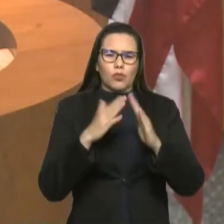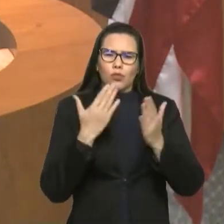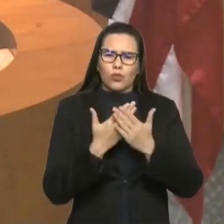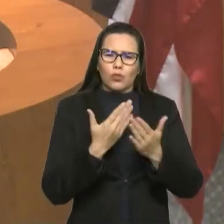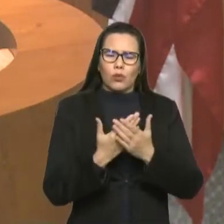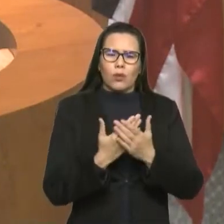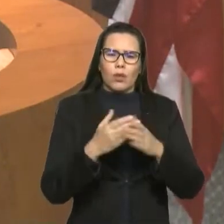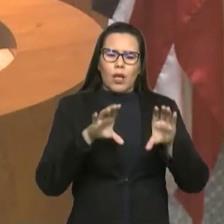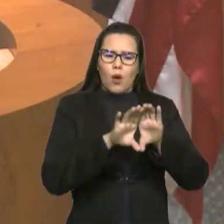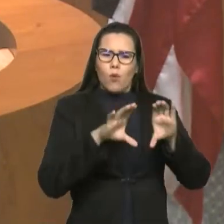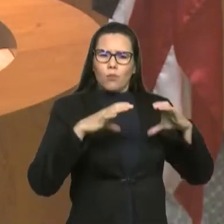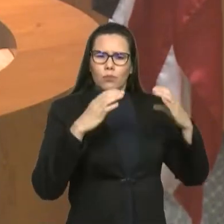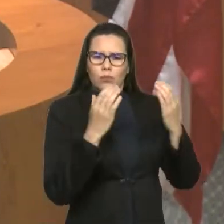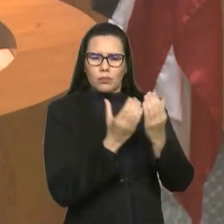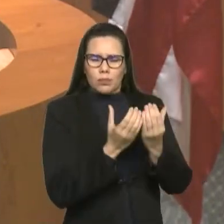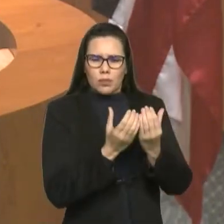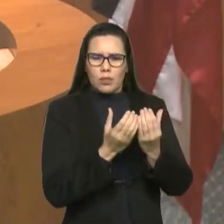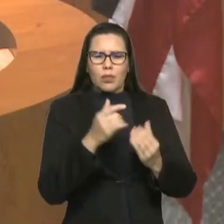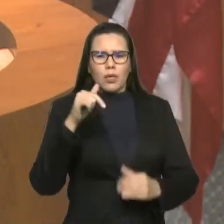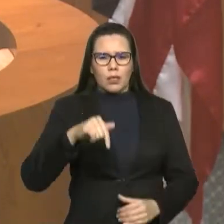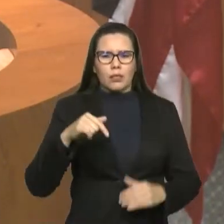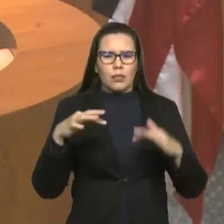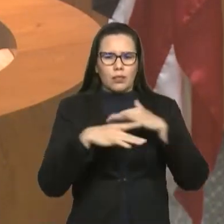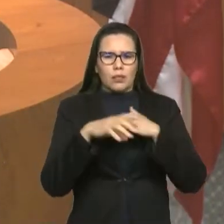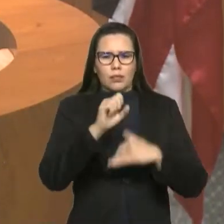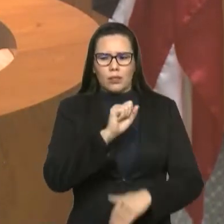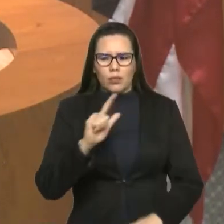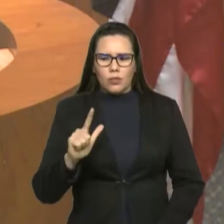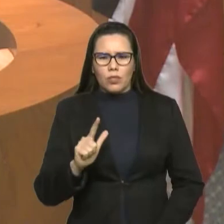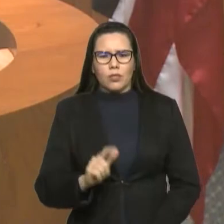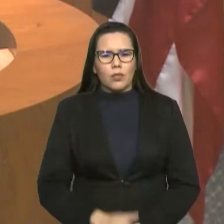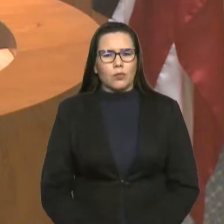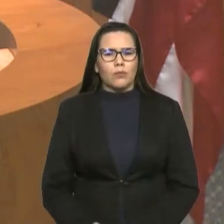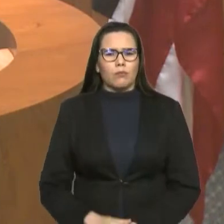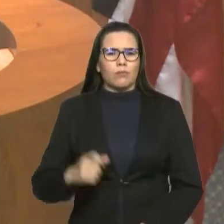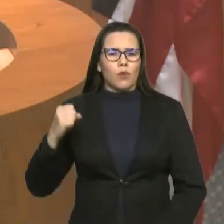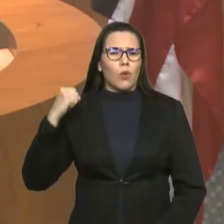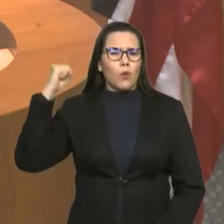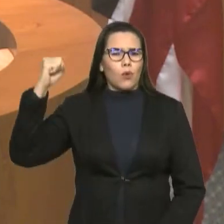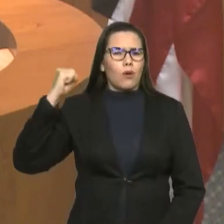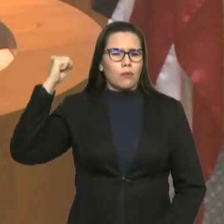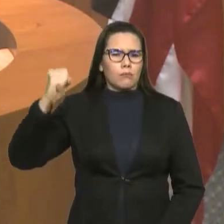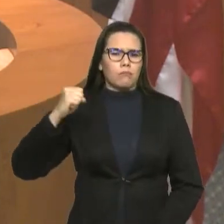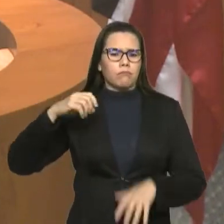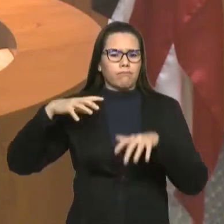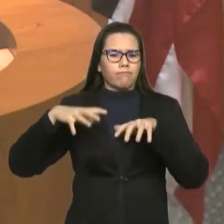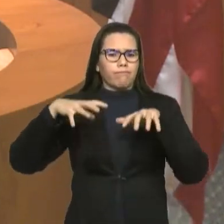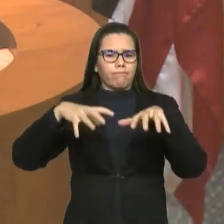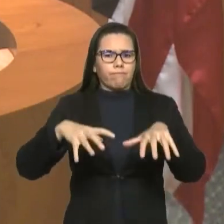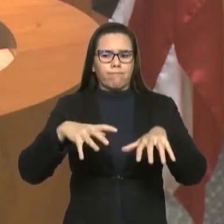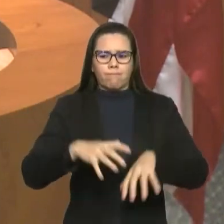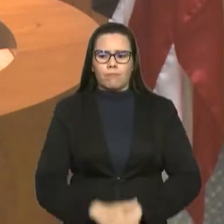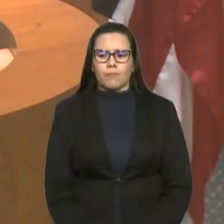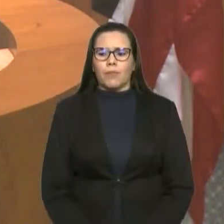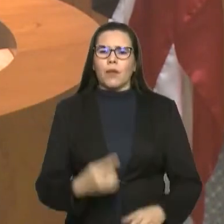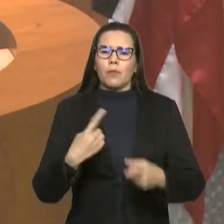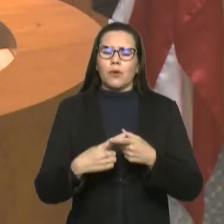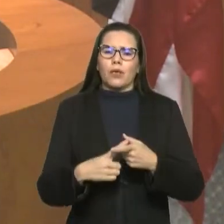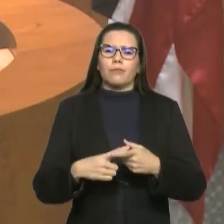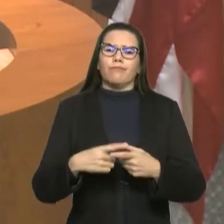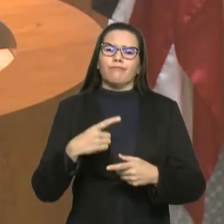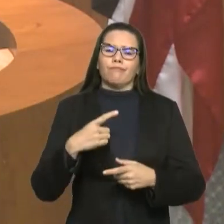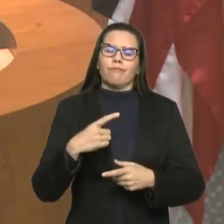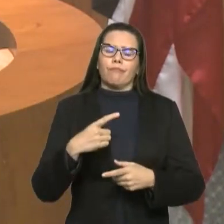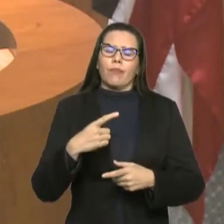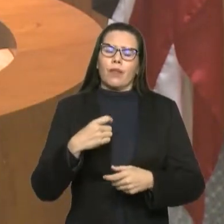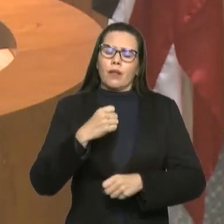nossa cidade reivindicam, pois, durante todo o ano de 2021,